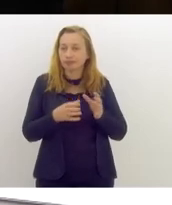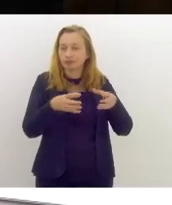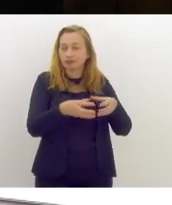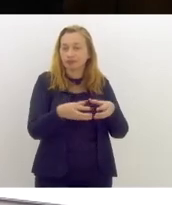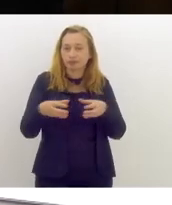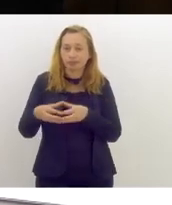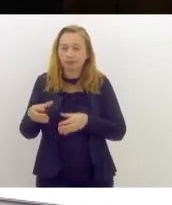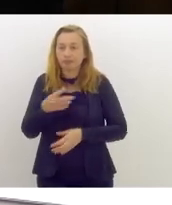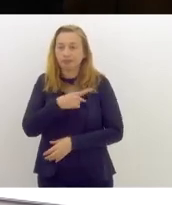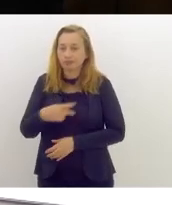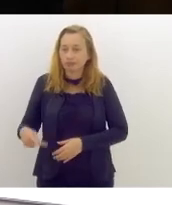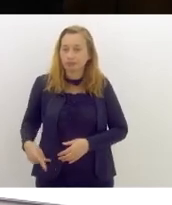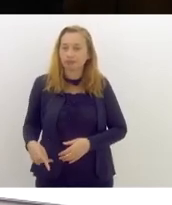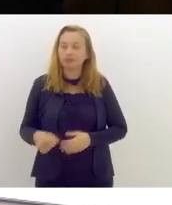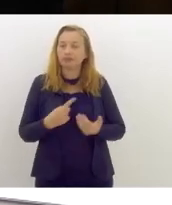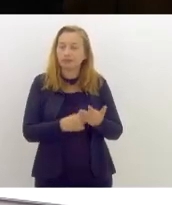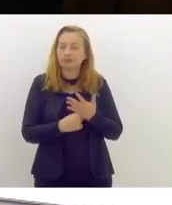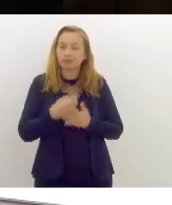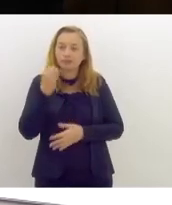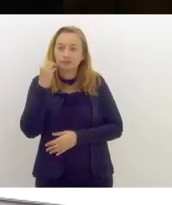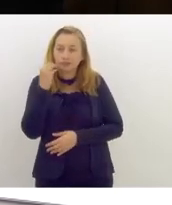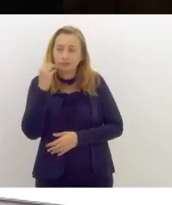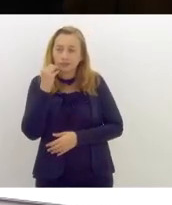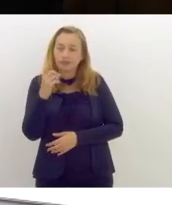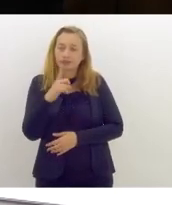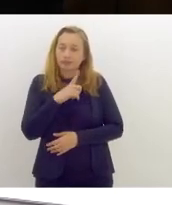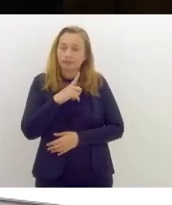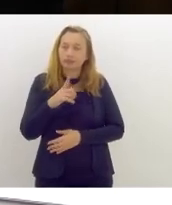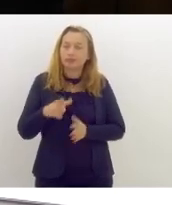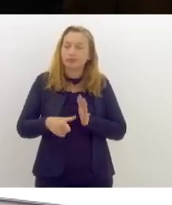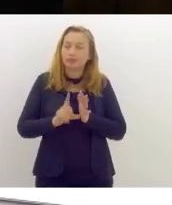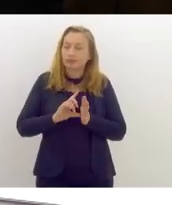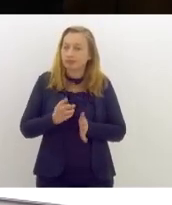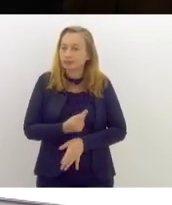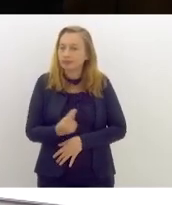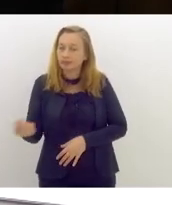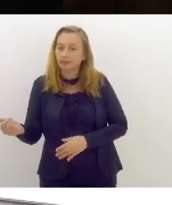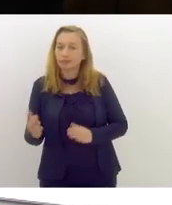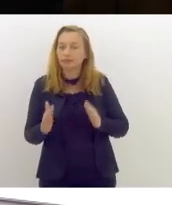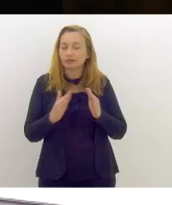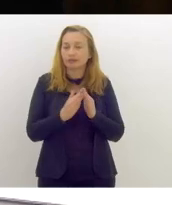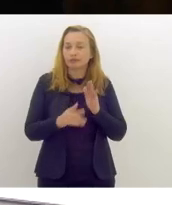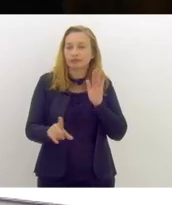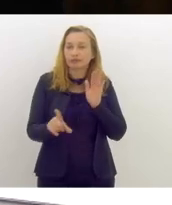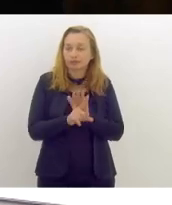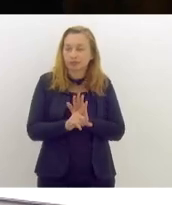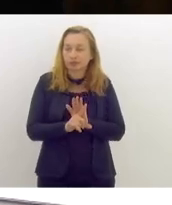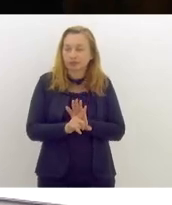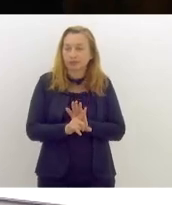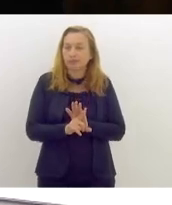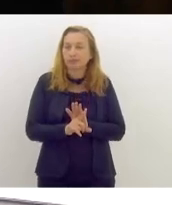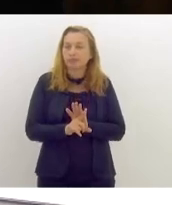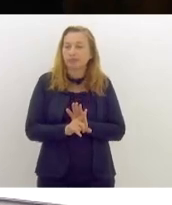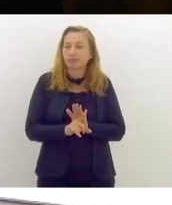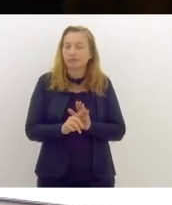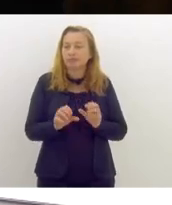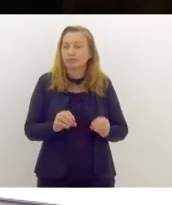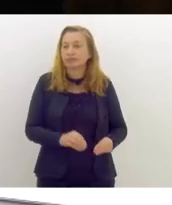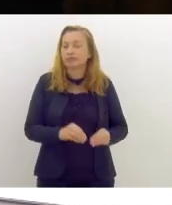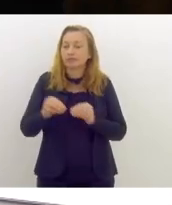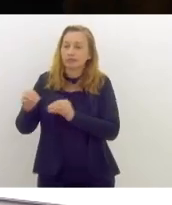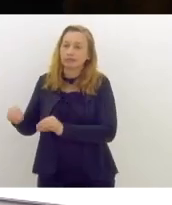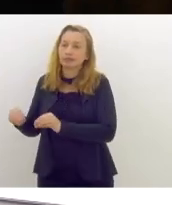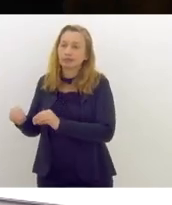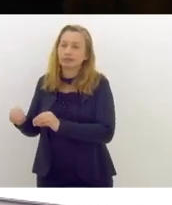nos ajudaram para que eu tivesse oportunidade antes de me despedir do Parlamento estadual para o Parlamento Federal o deputado de ver como